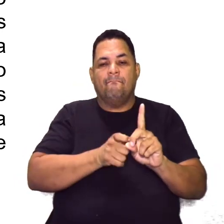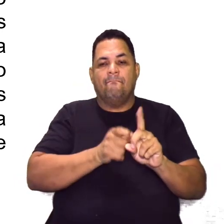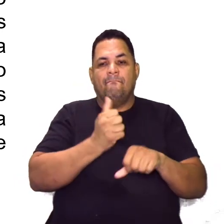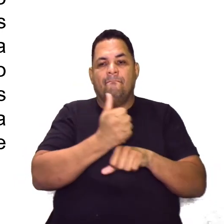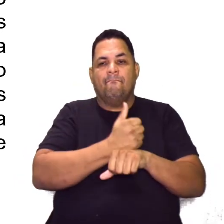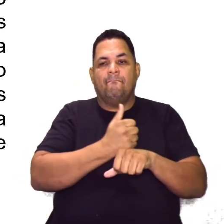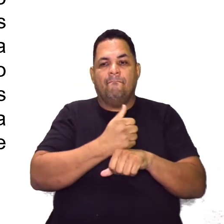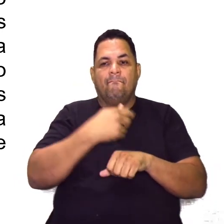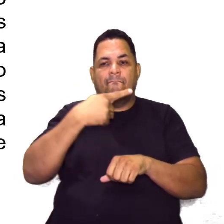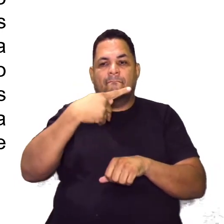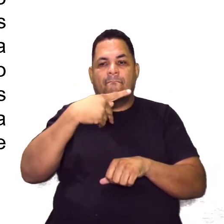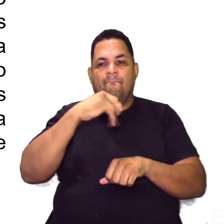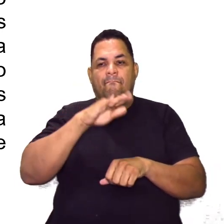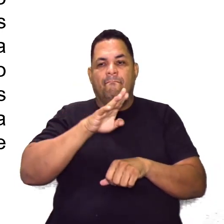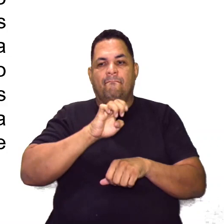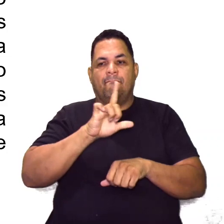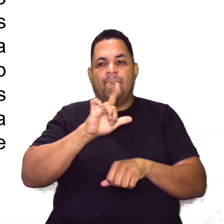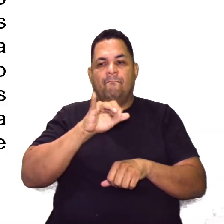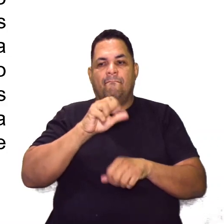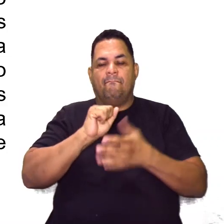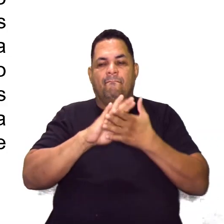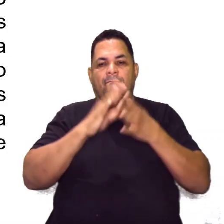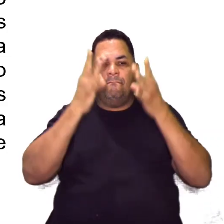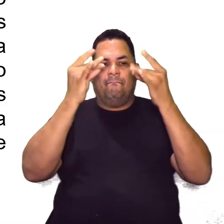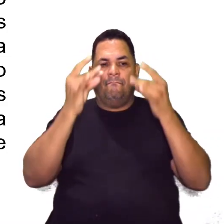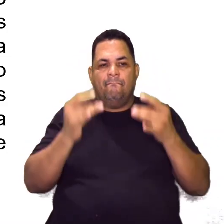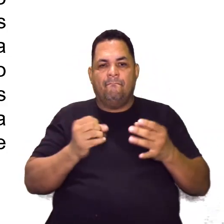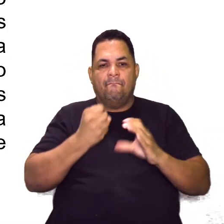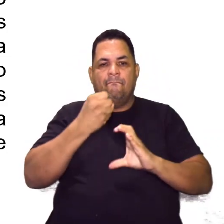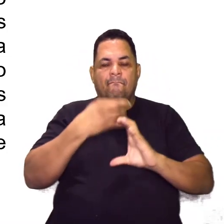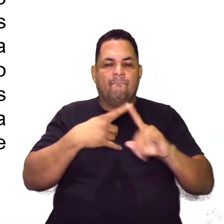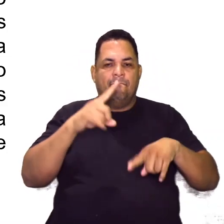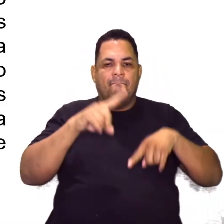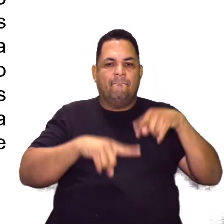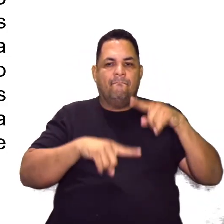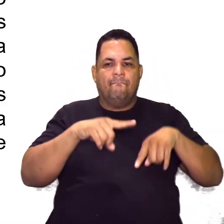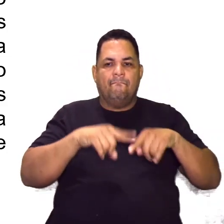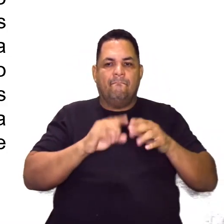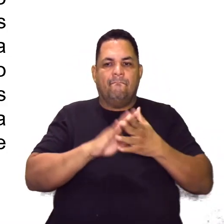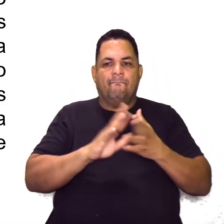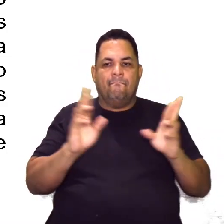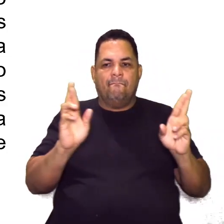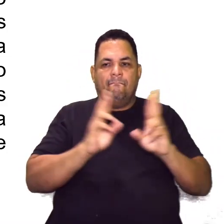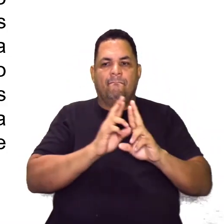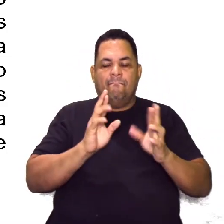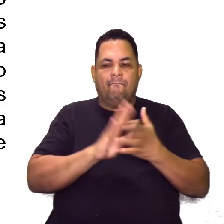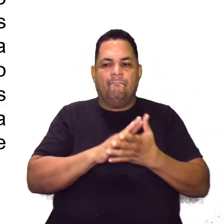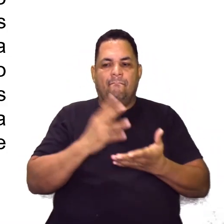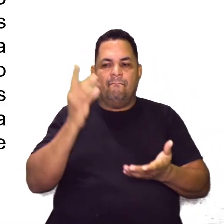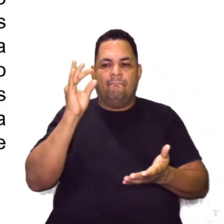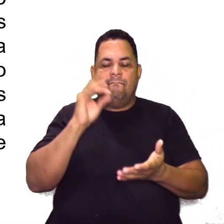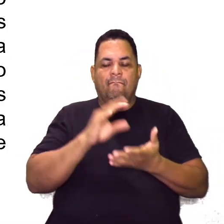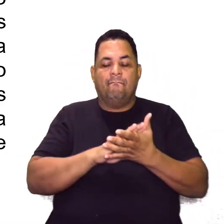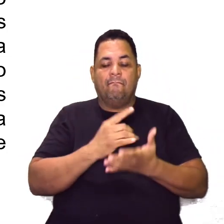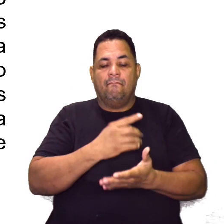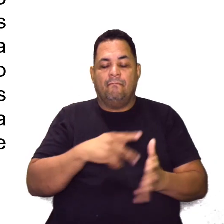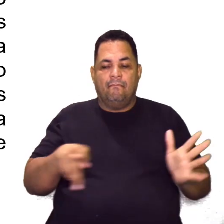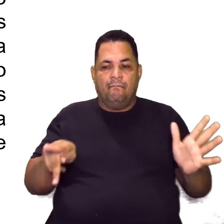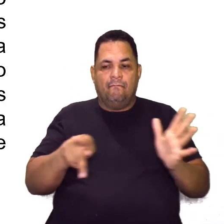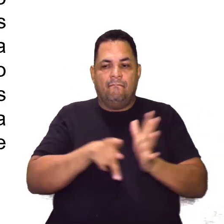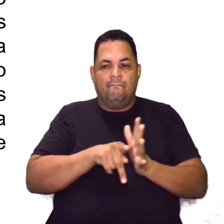Primo Levi descreve características de elementos químicos e as relaciona a fatos de sua